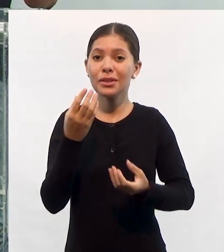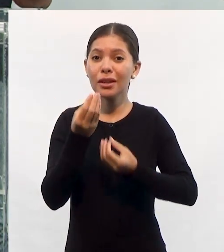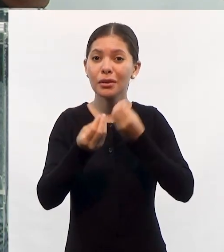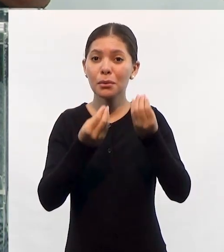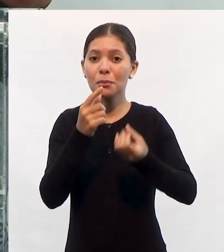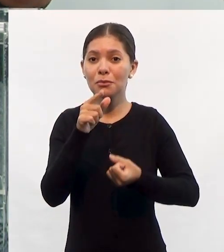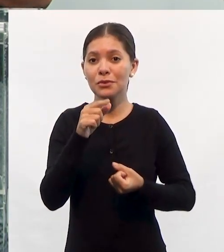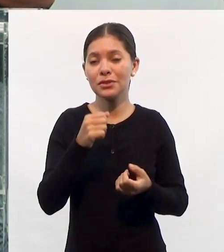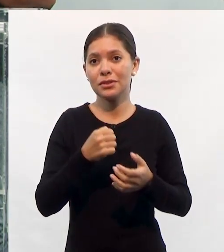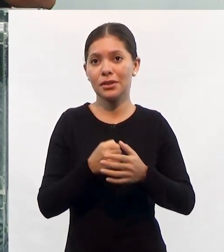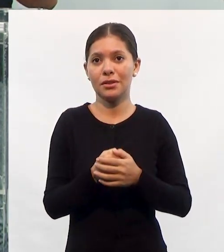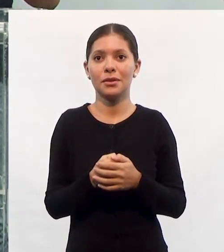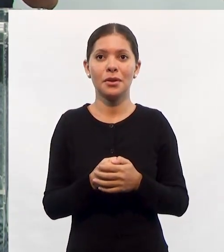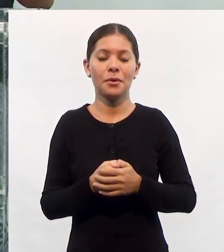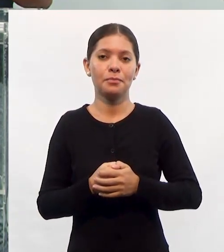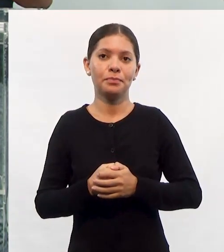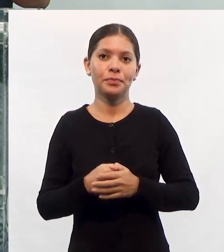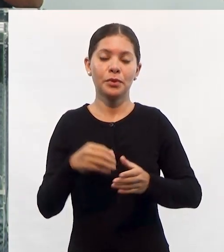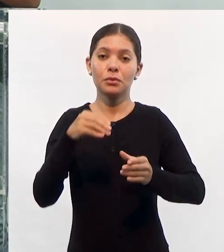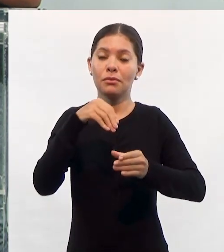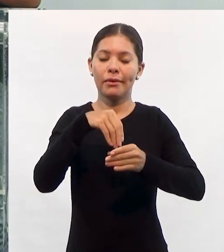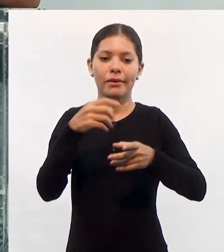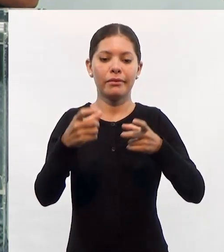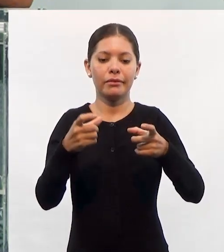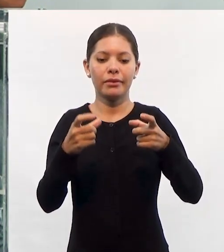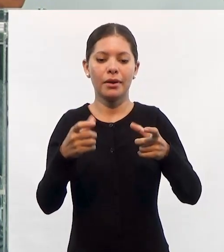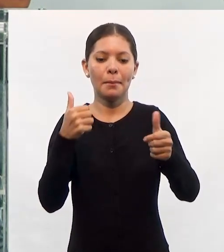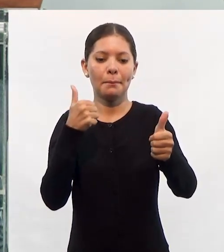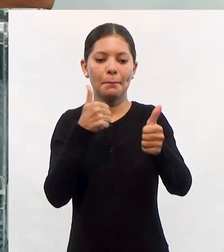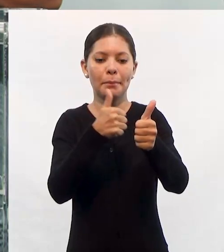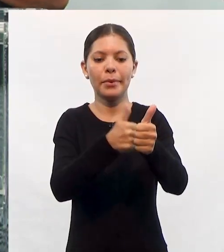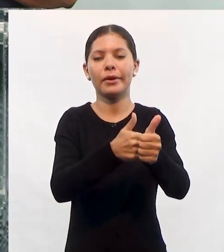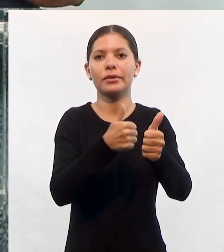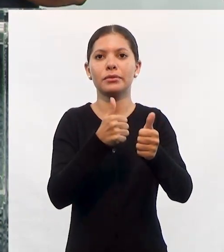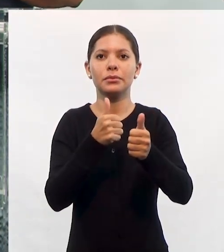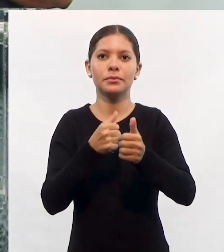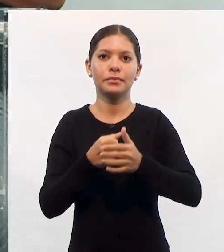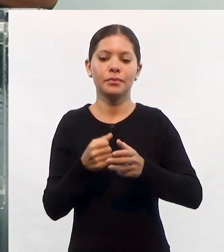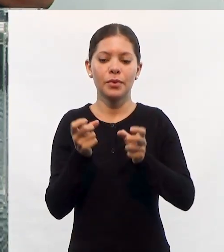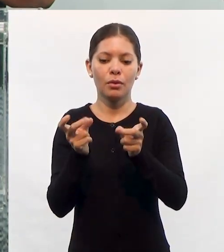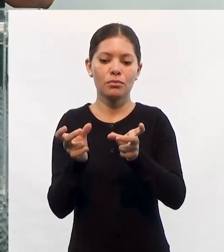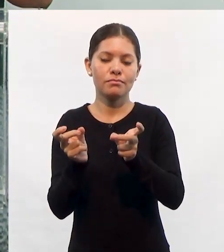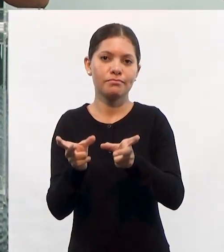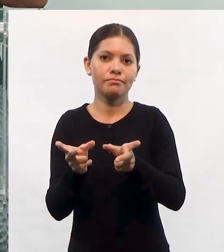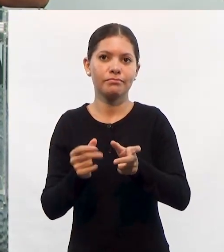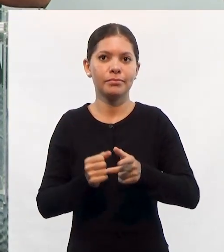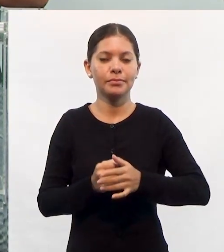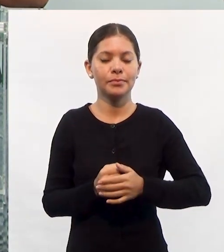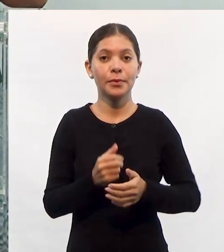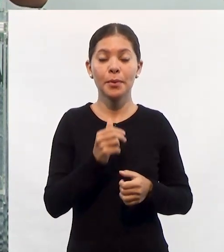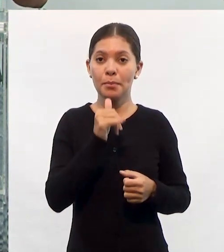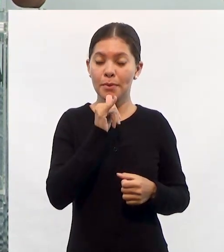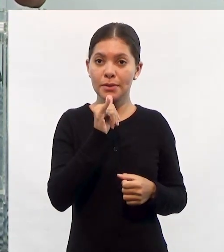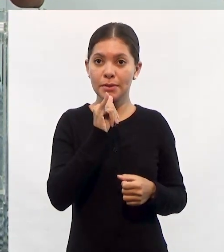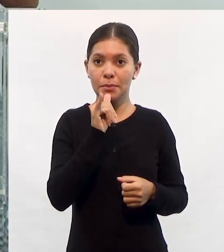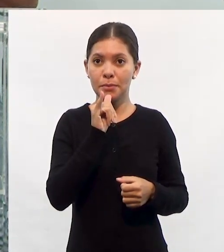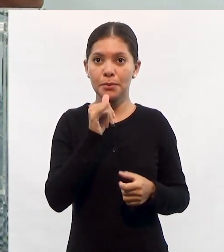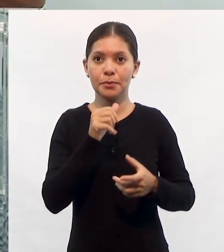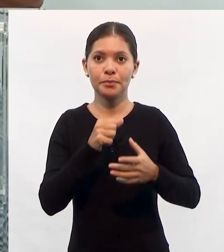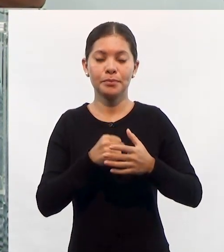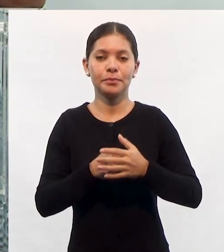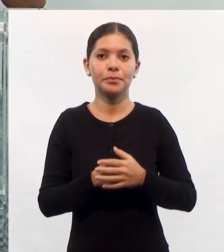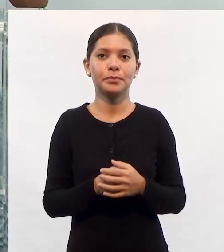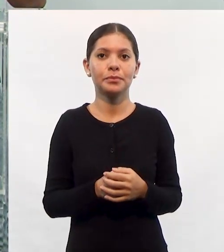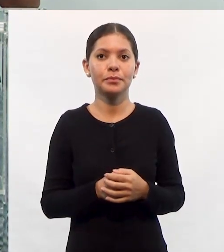você montar uma mineradora, muitas vezes não tem como você montar essa mineradora perto do centro consumidor. Por exemplo, uma das maiores minas de